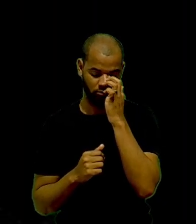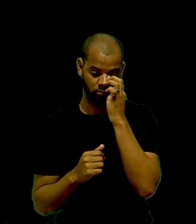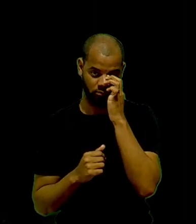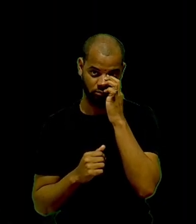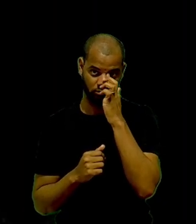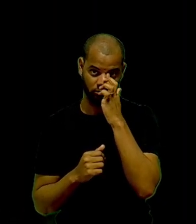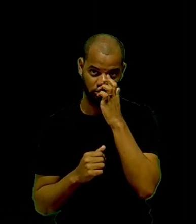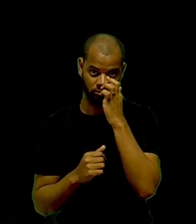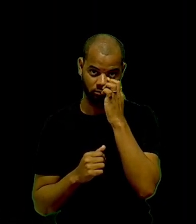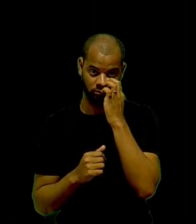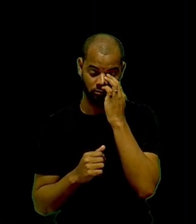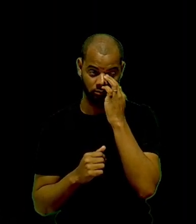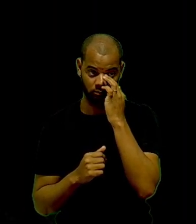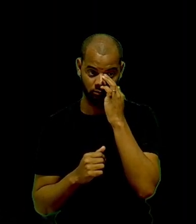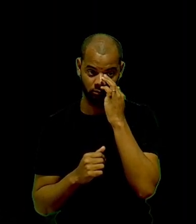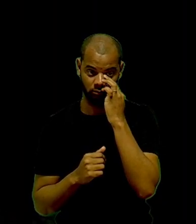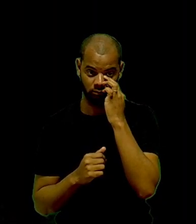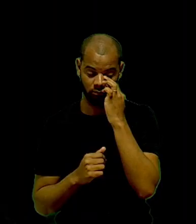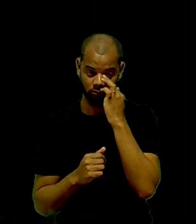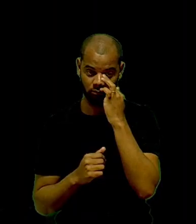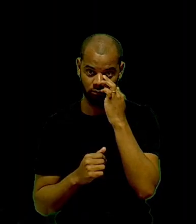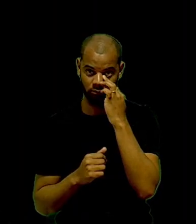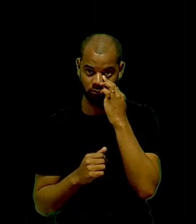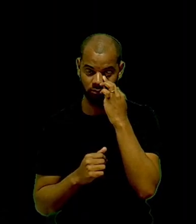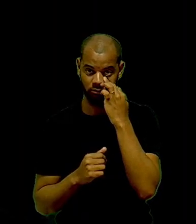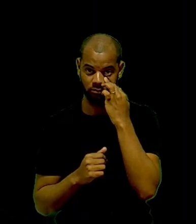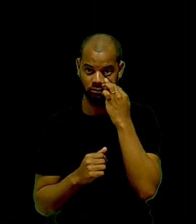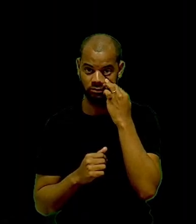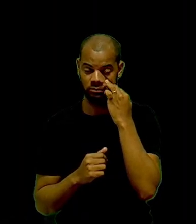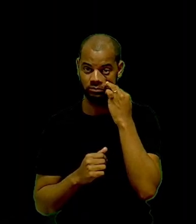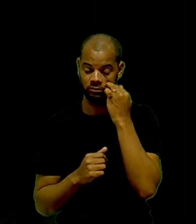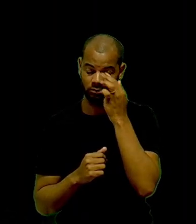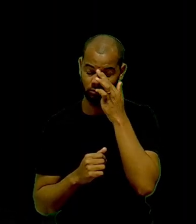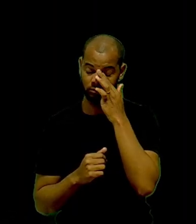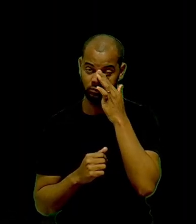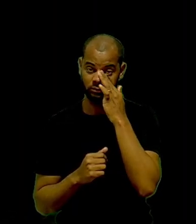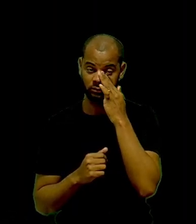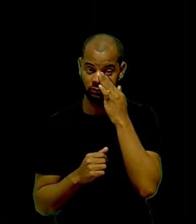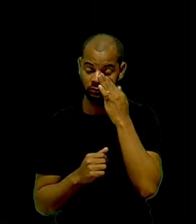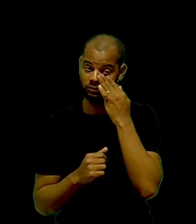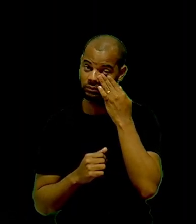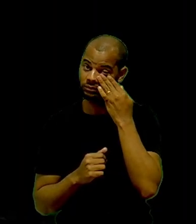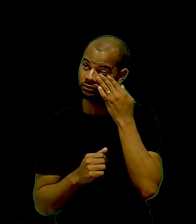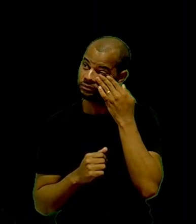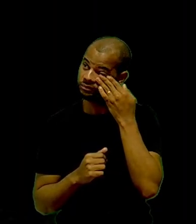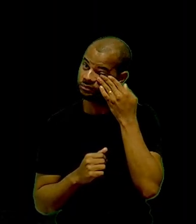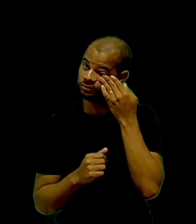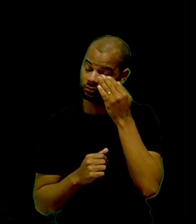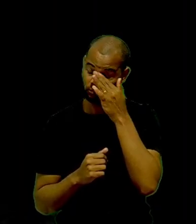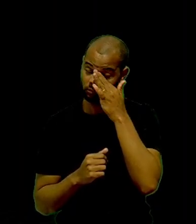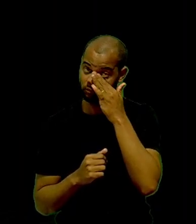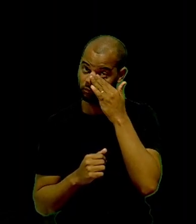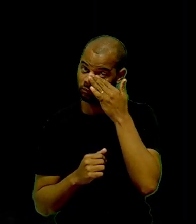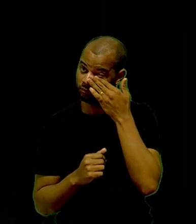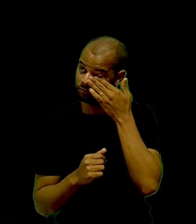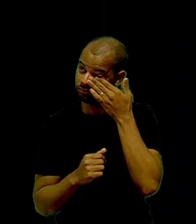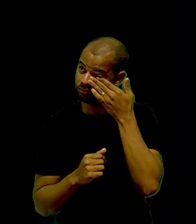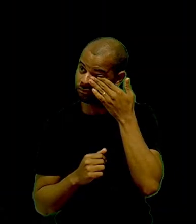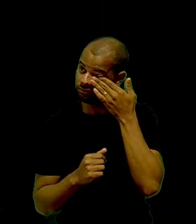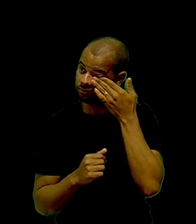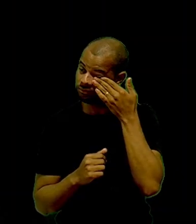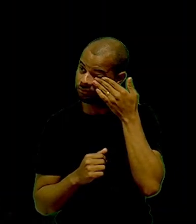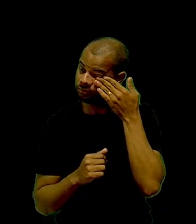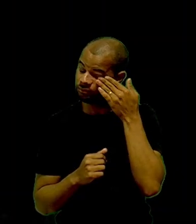botar sistemas de armazenamento de energia em baterias junto com a geração fotovoltaica ou a geração eólica,